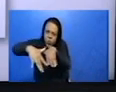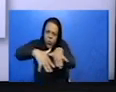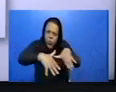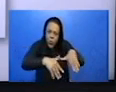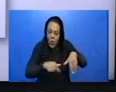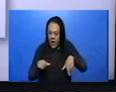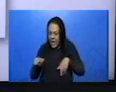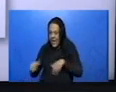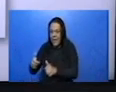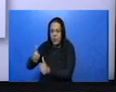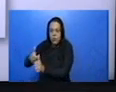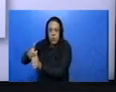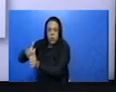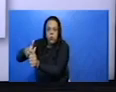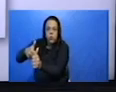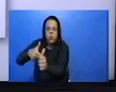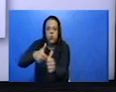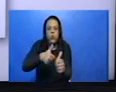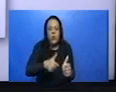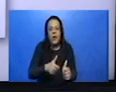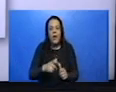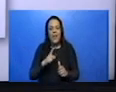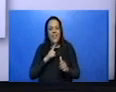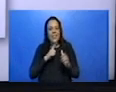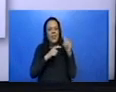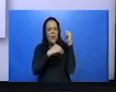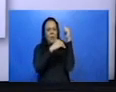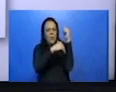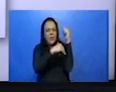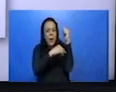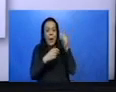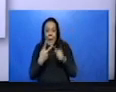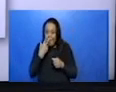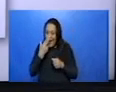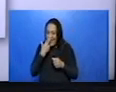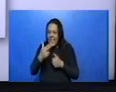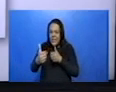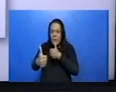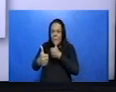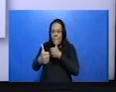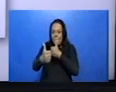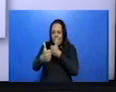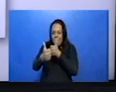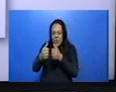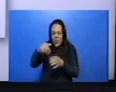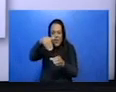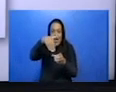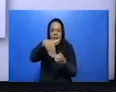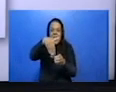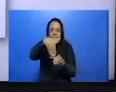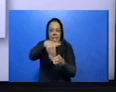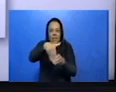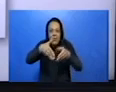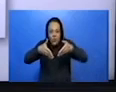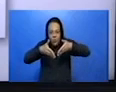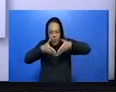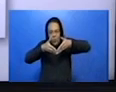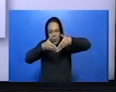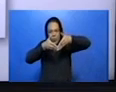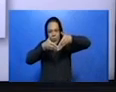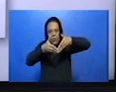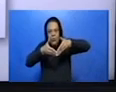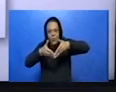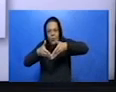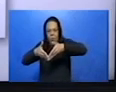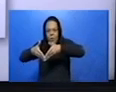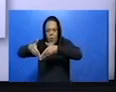certo? Desvenda mistérios como se estivéssemos a bordo do submarino Nautilus. Então, eles vão